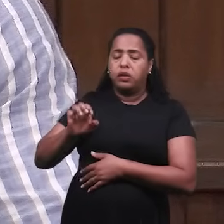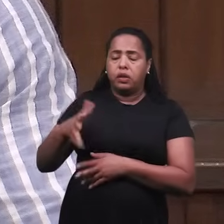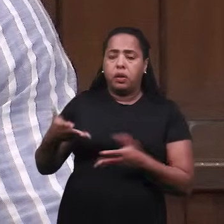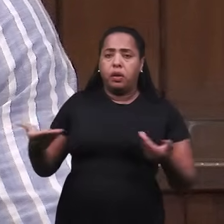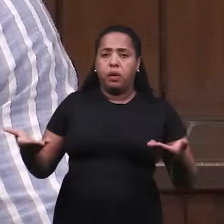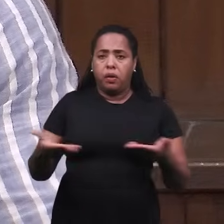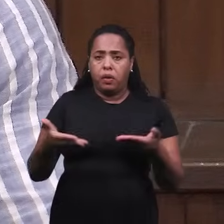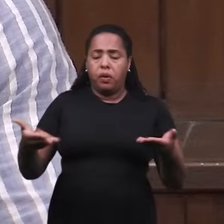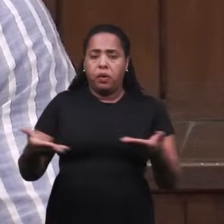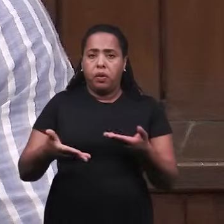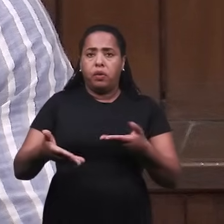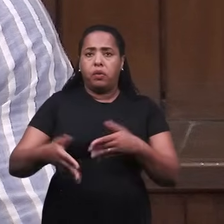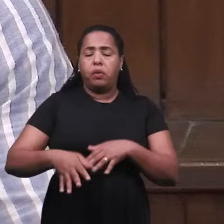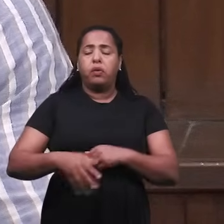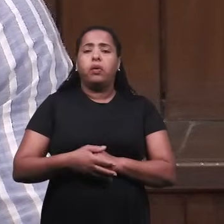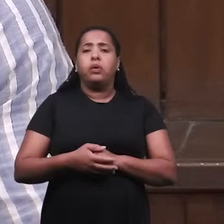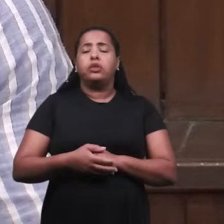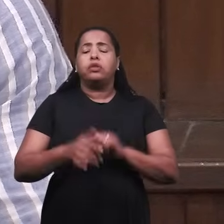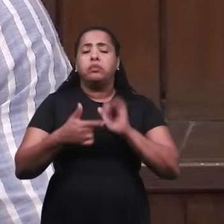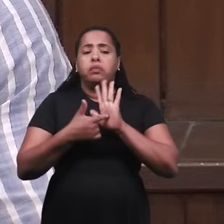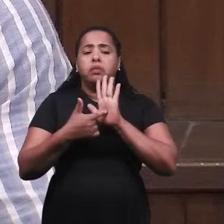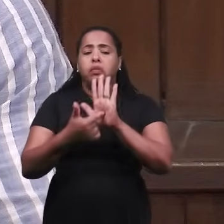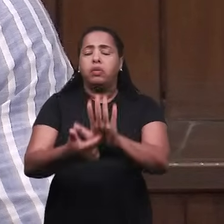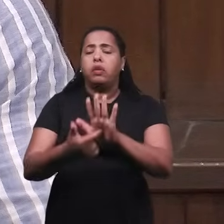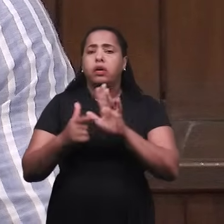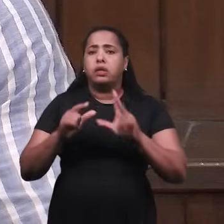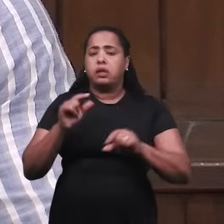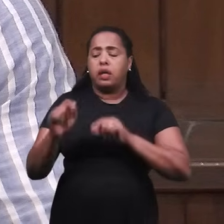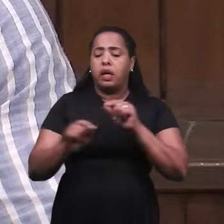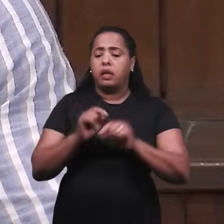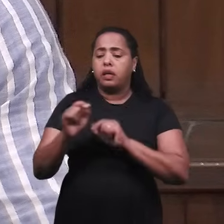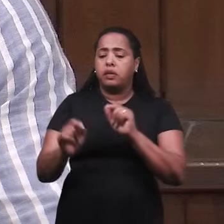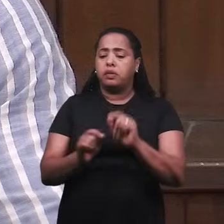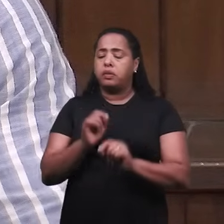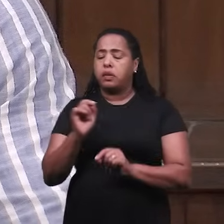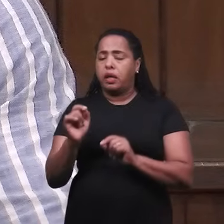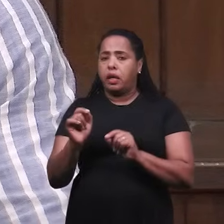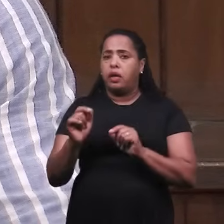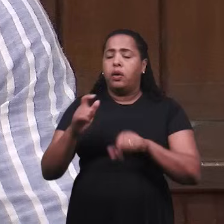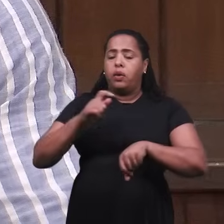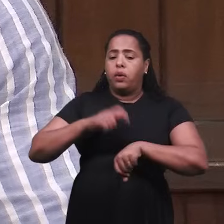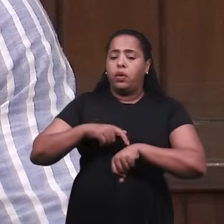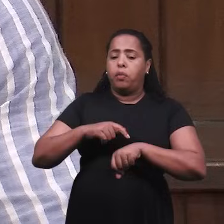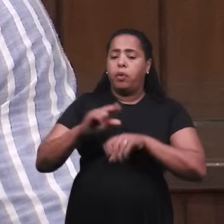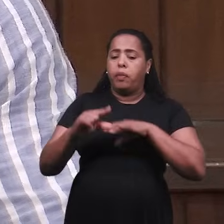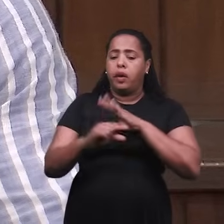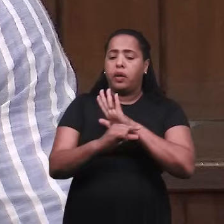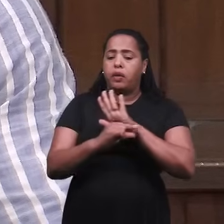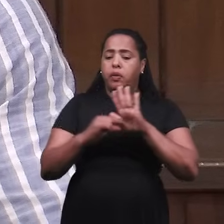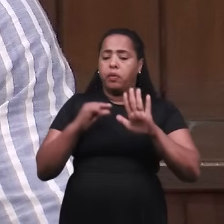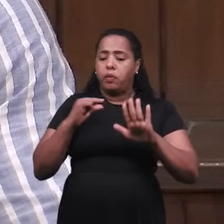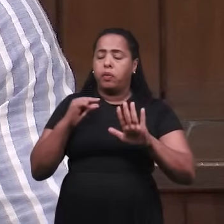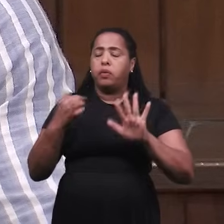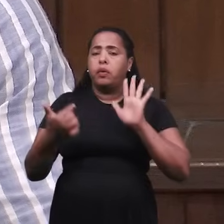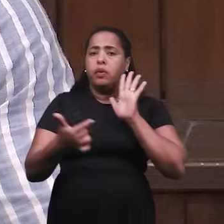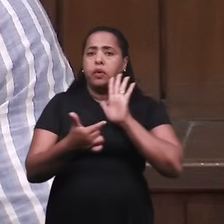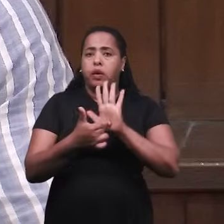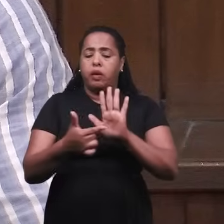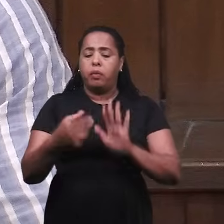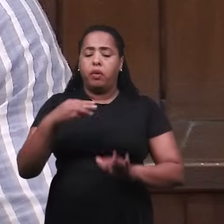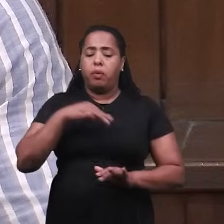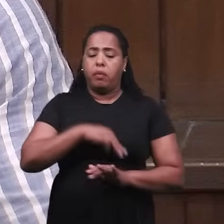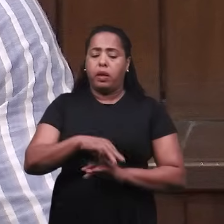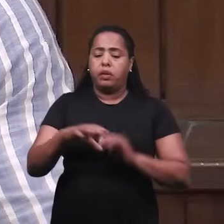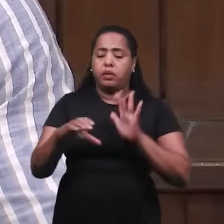uma abordagem da expressão contida em Mateus,